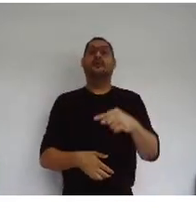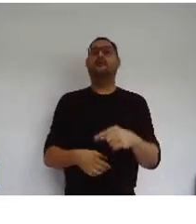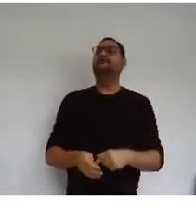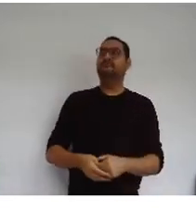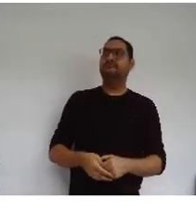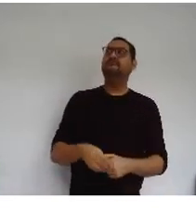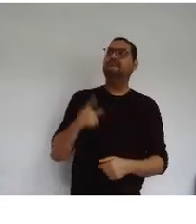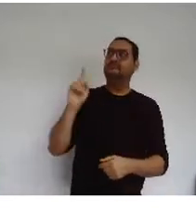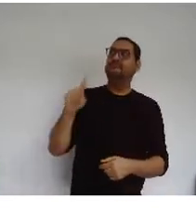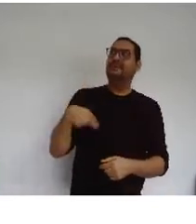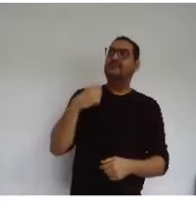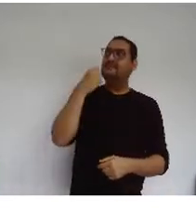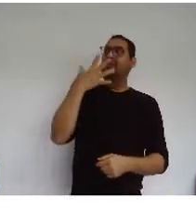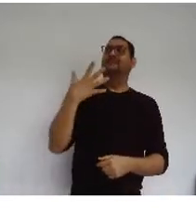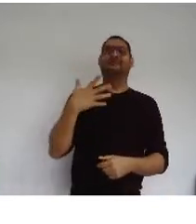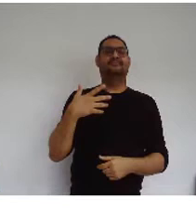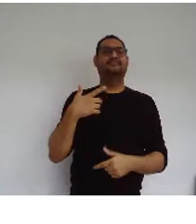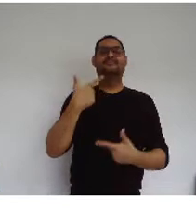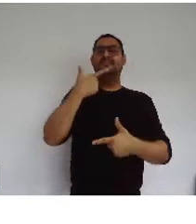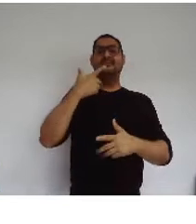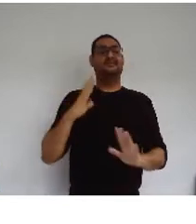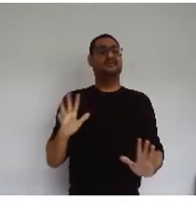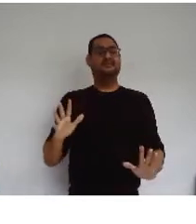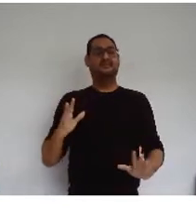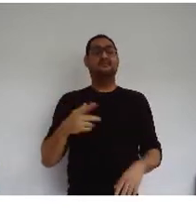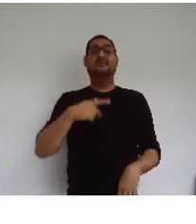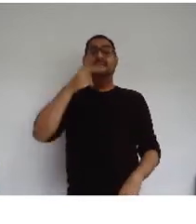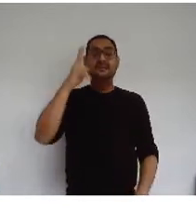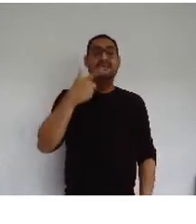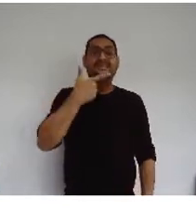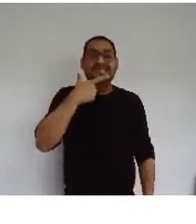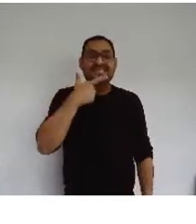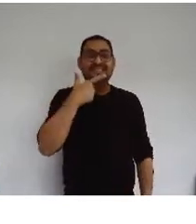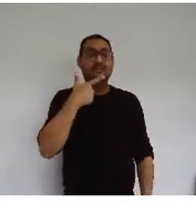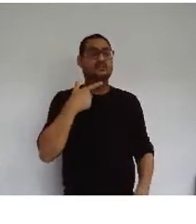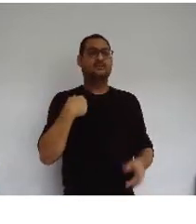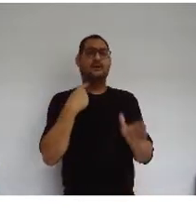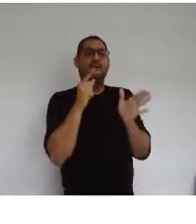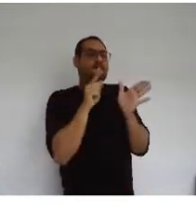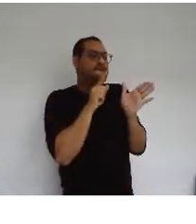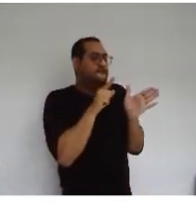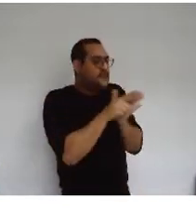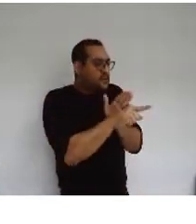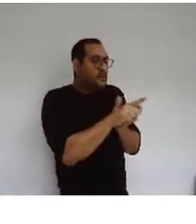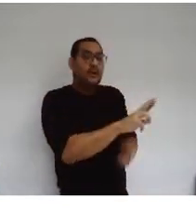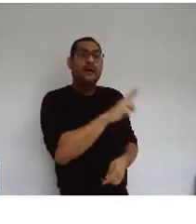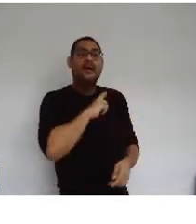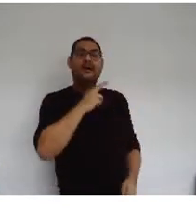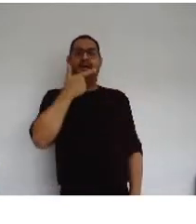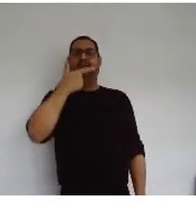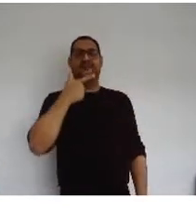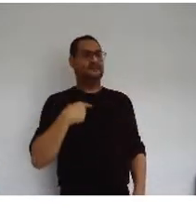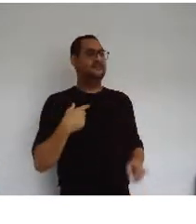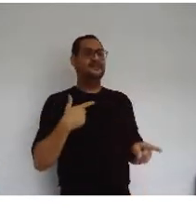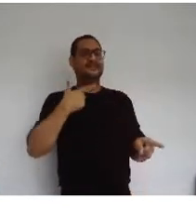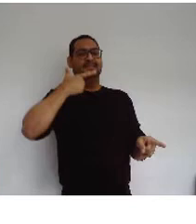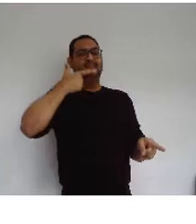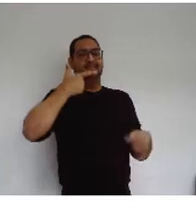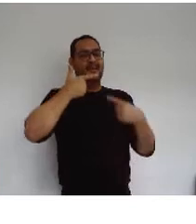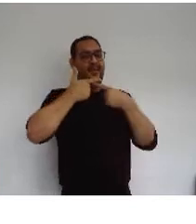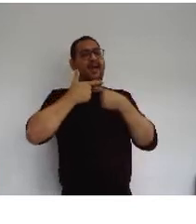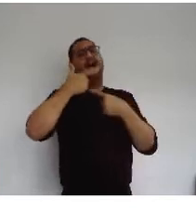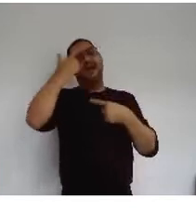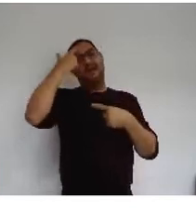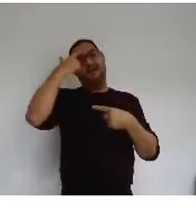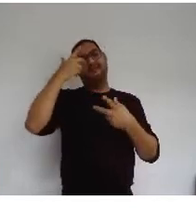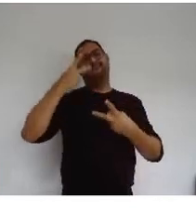bom, e ri. O riso, em sobreposição à minha pergunta, evoca discurso sobre que, em